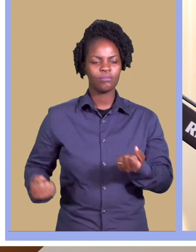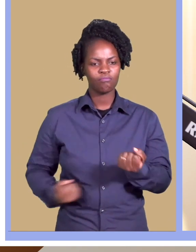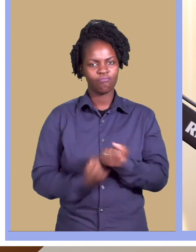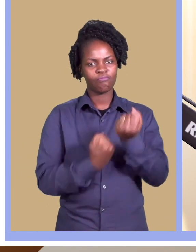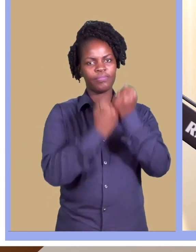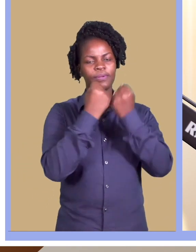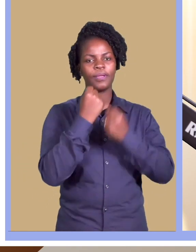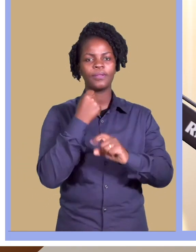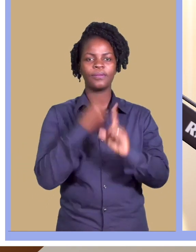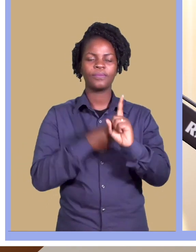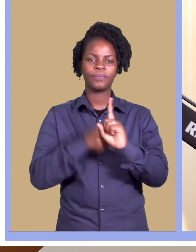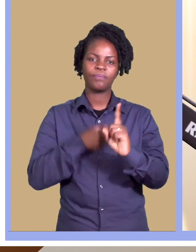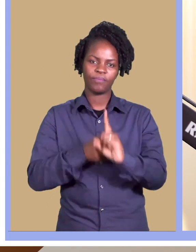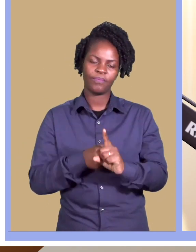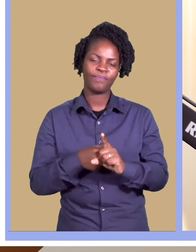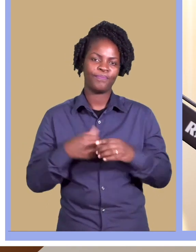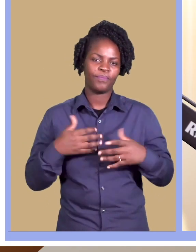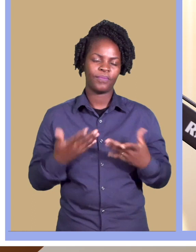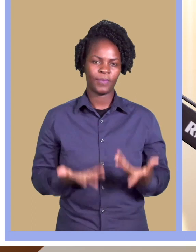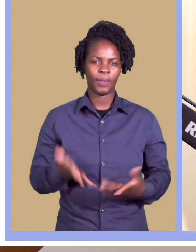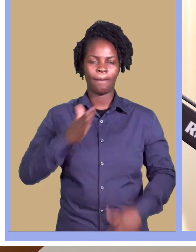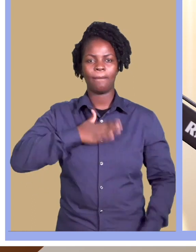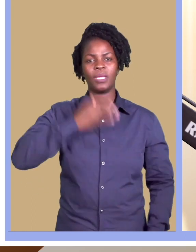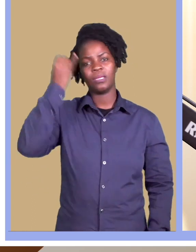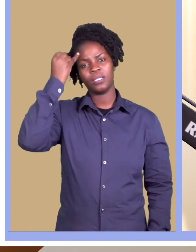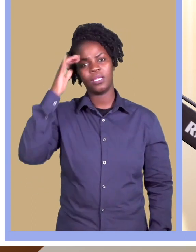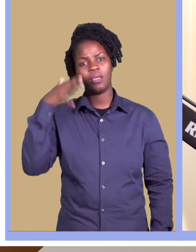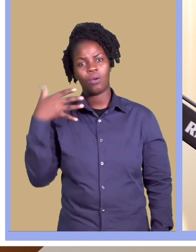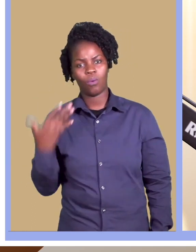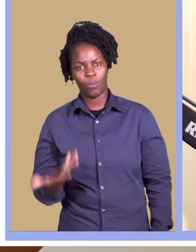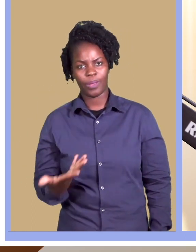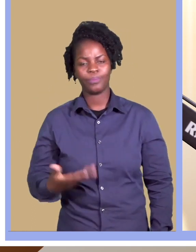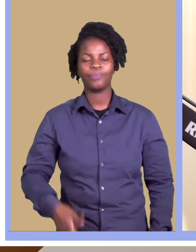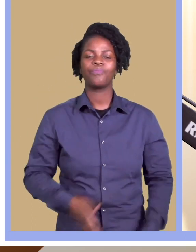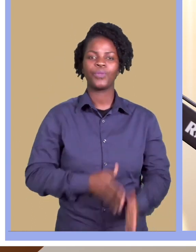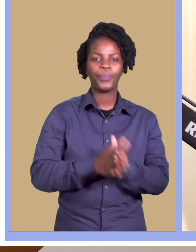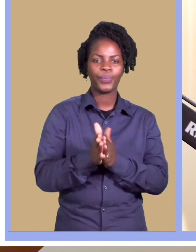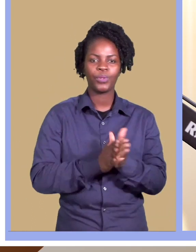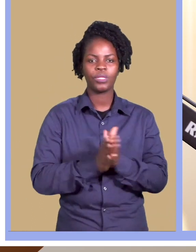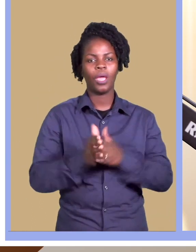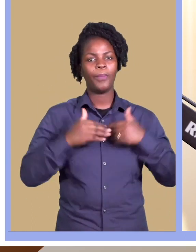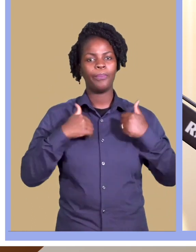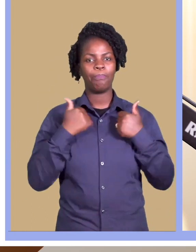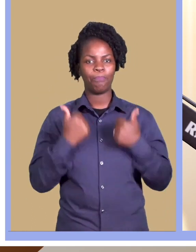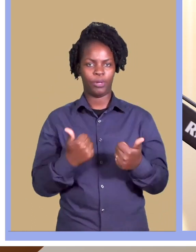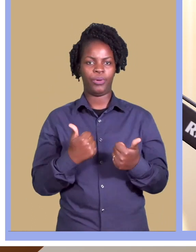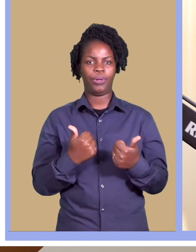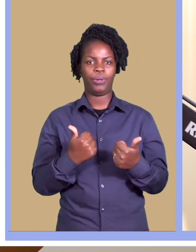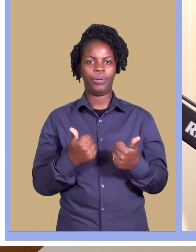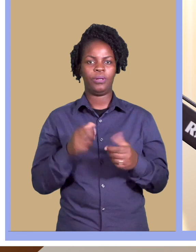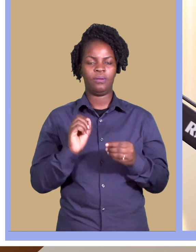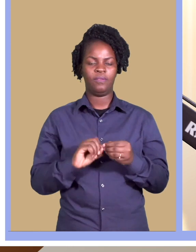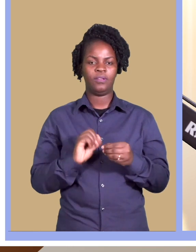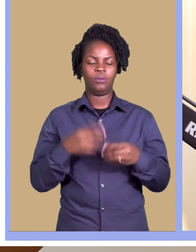Então eu acho que é uma boa oportunidade de trazer a questão de inclusão para